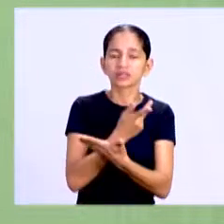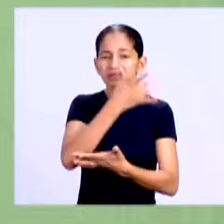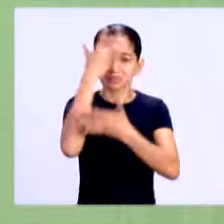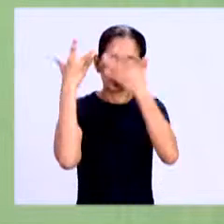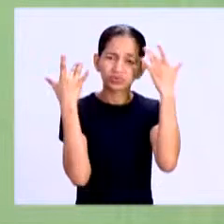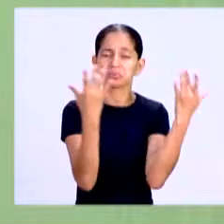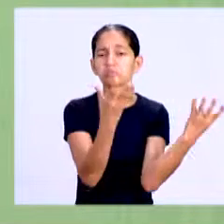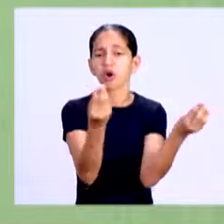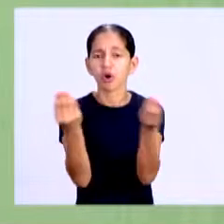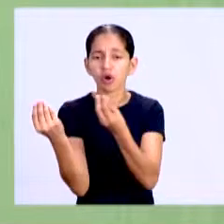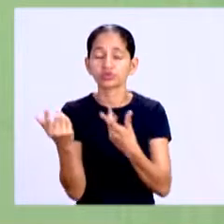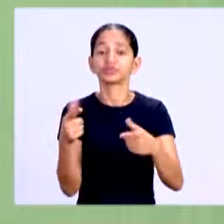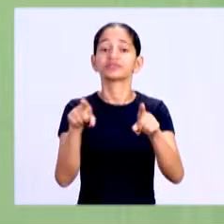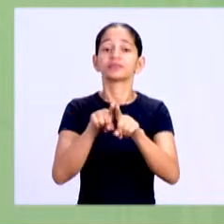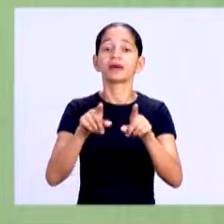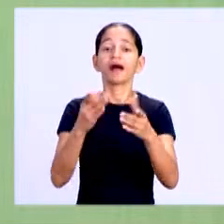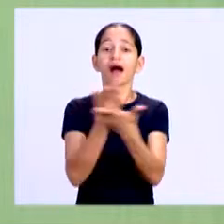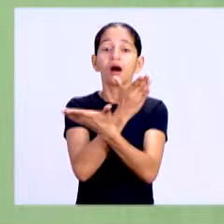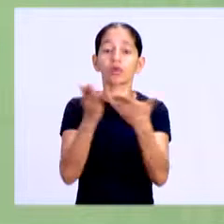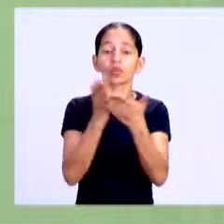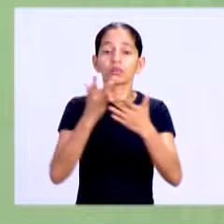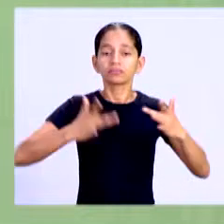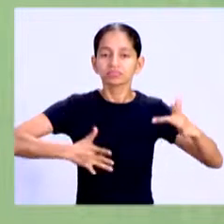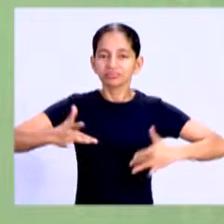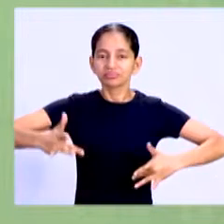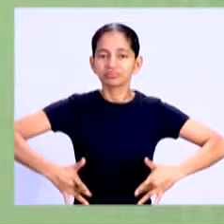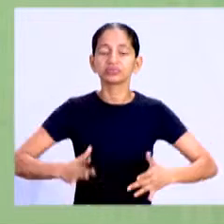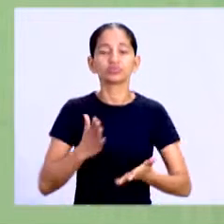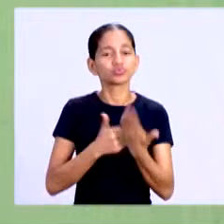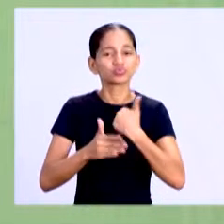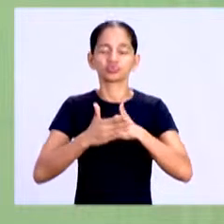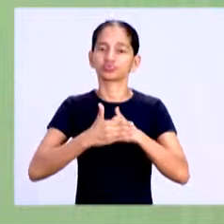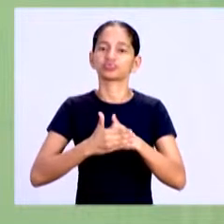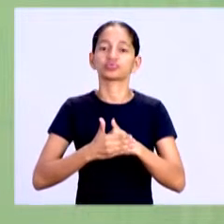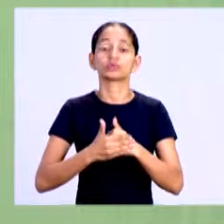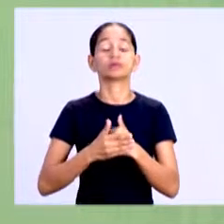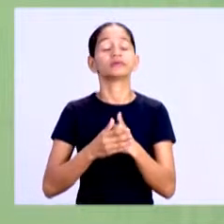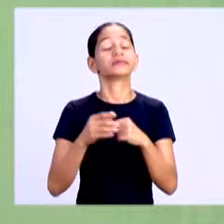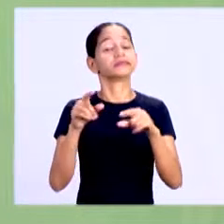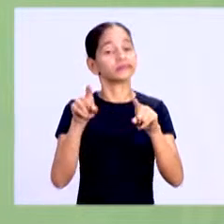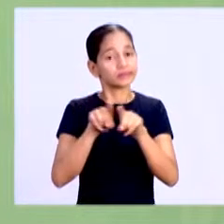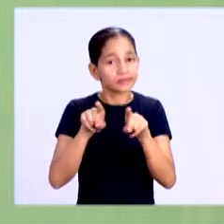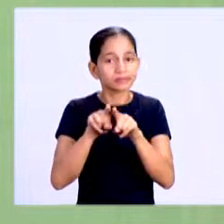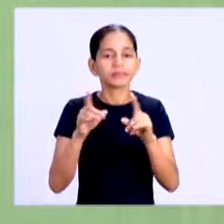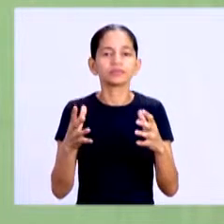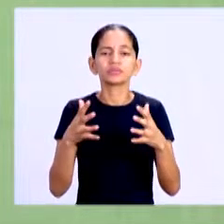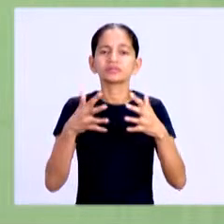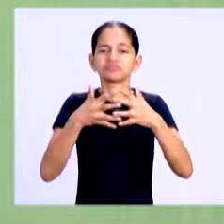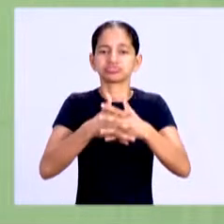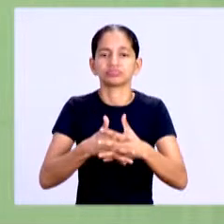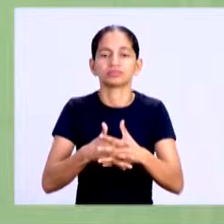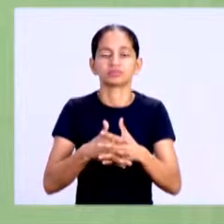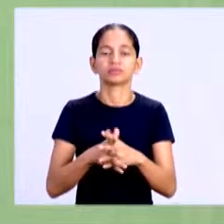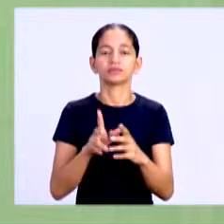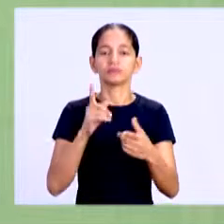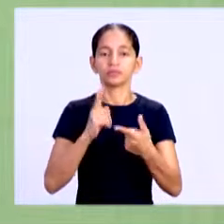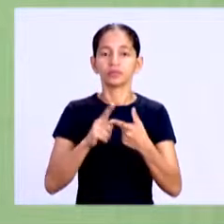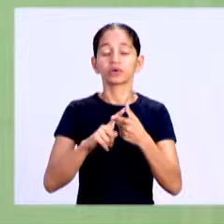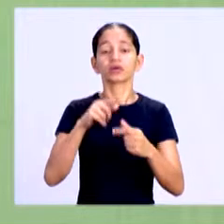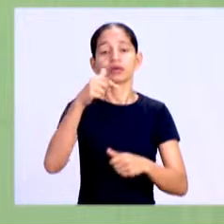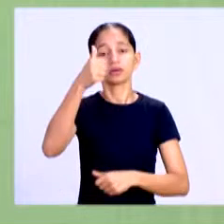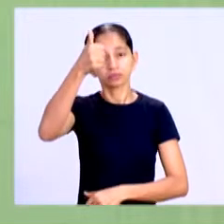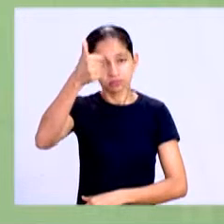afeta vários órgãos e está associada a muitas complicações. Duas principais